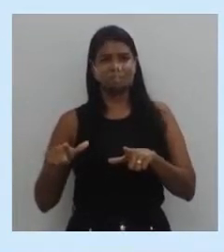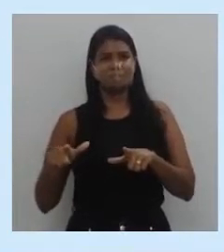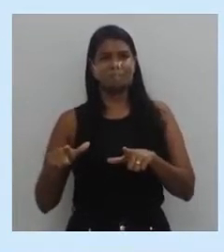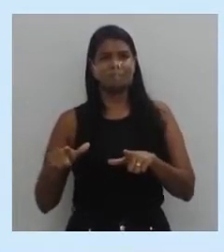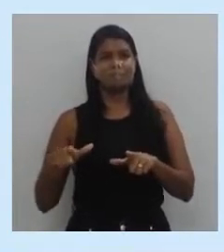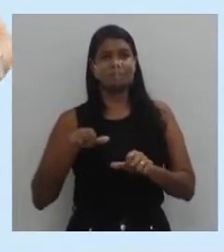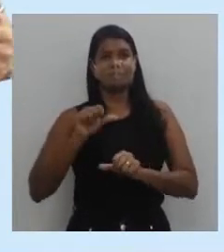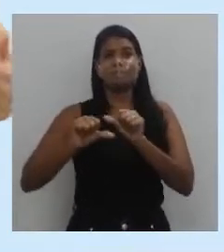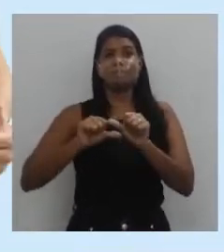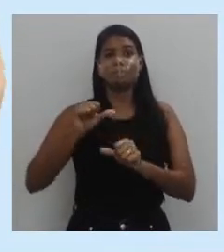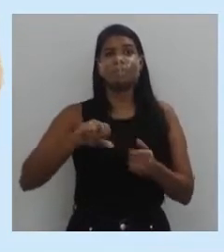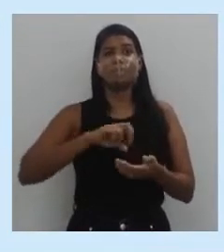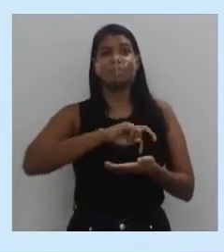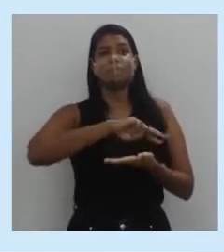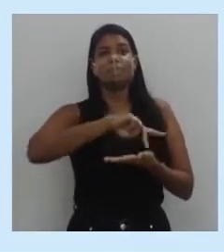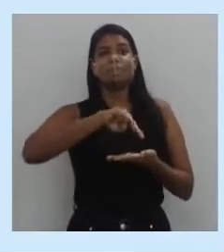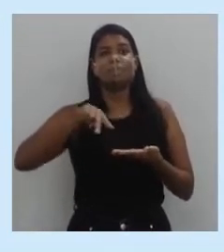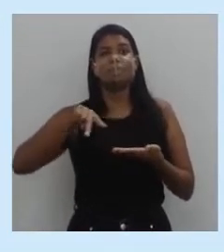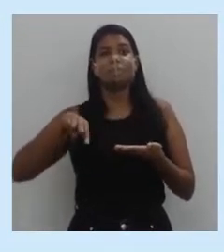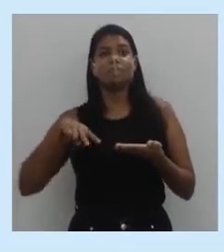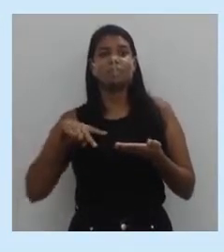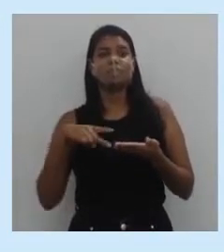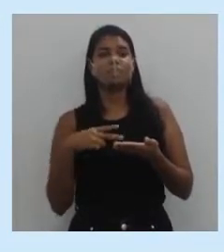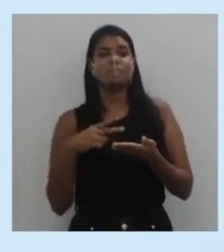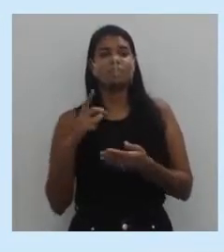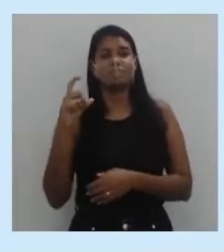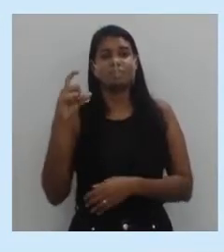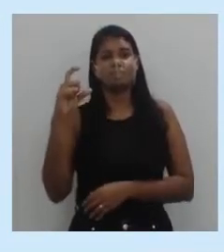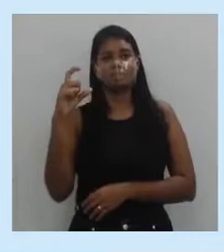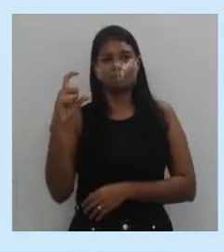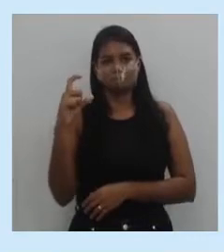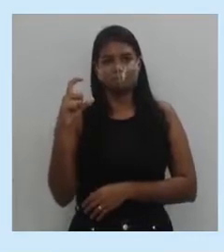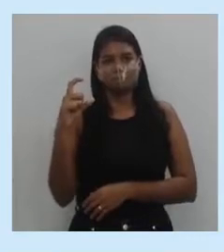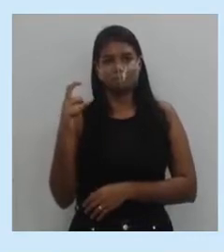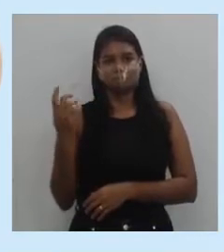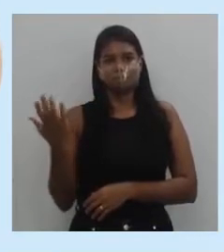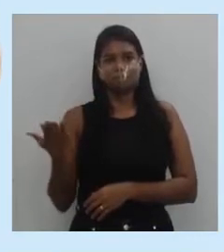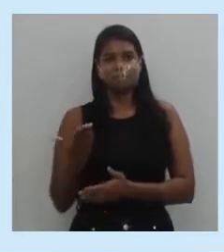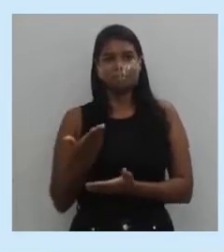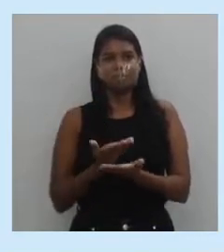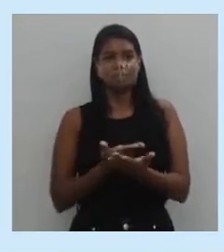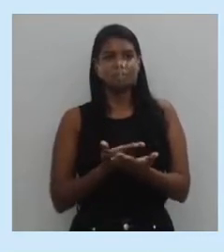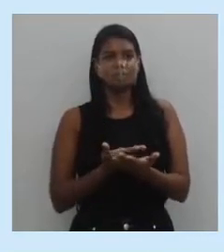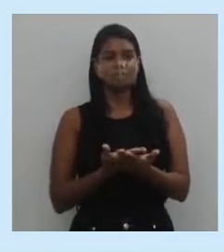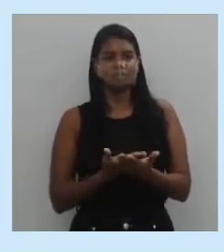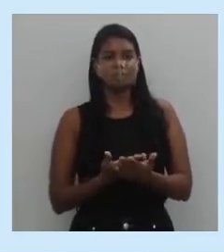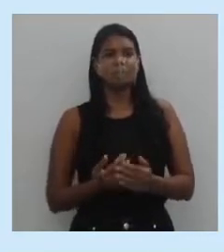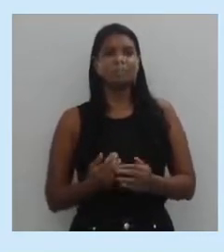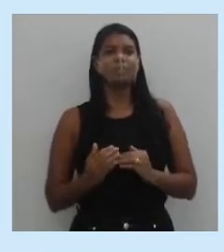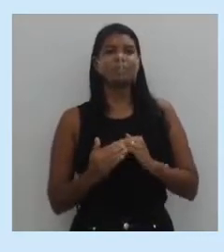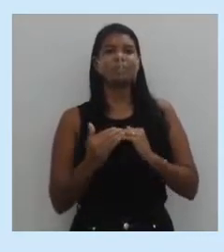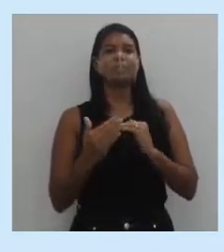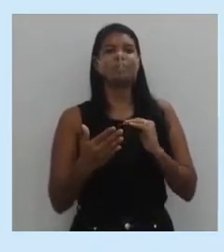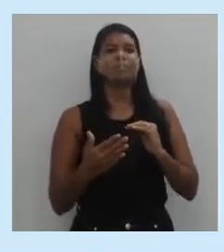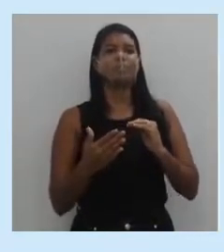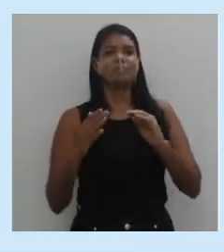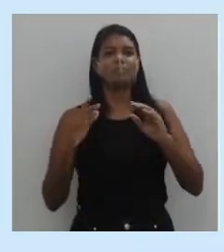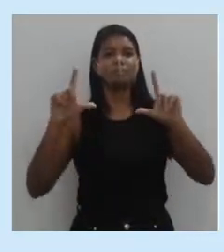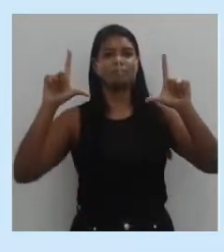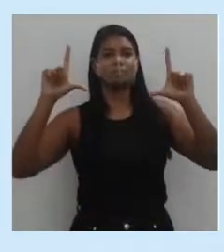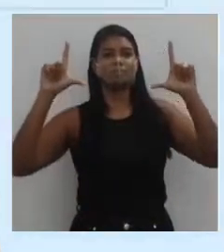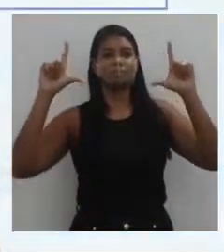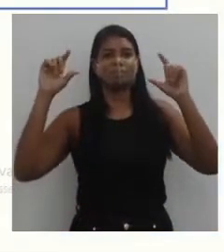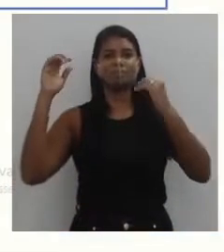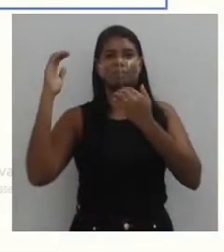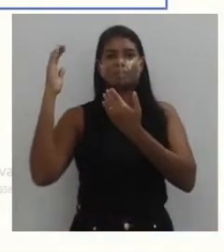a diversidade, são palavras-chave de nossa aula. Vamos lá, vamos adiante. Na tela